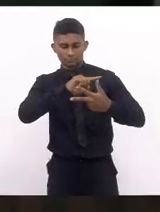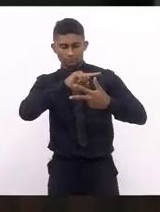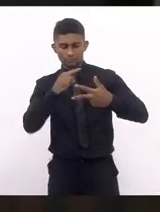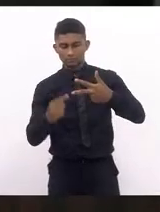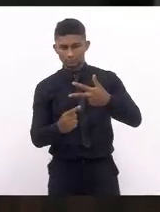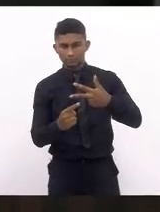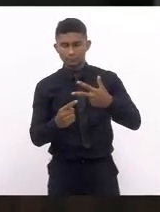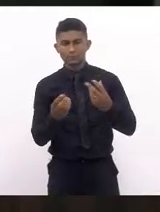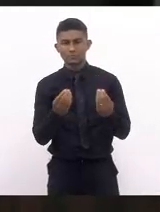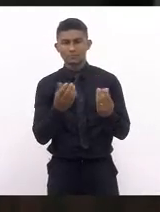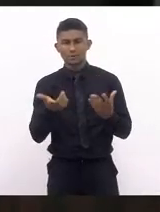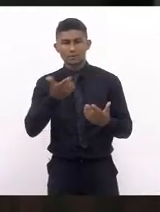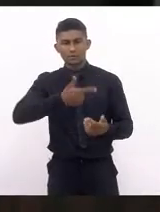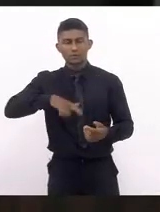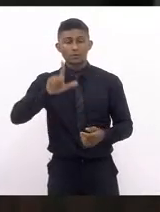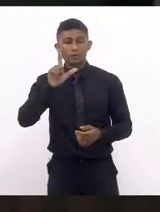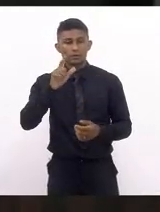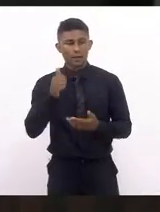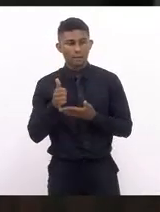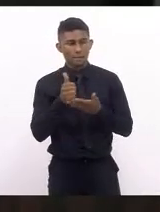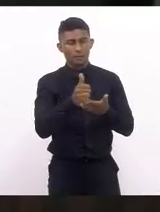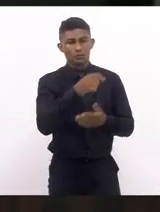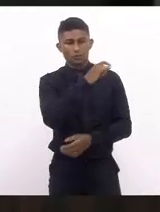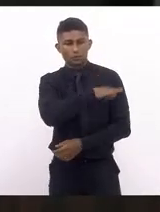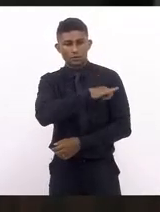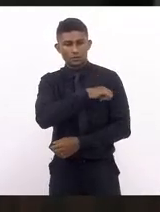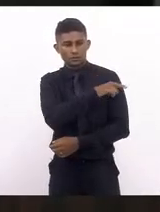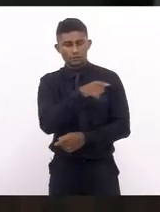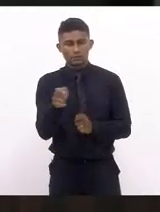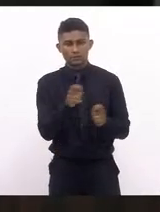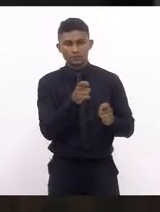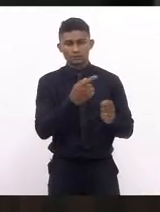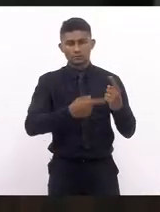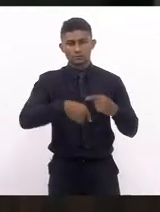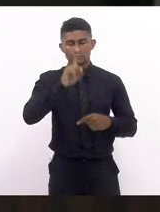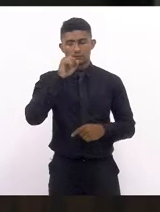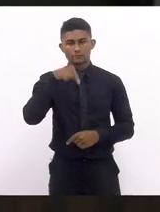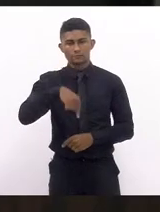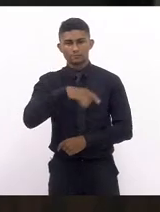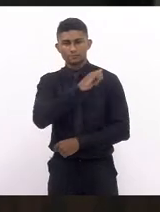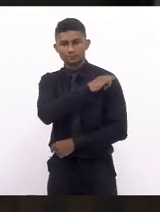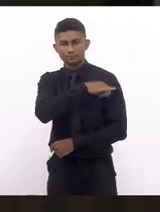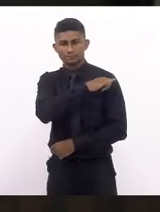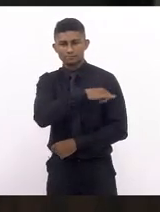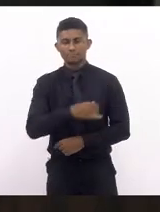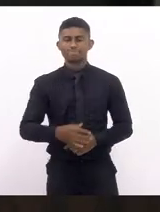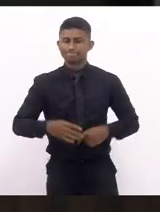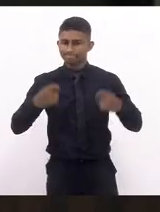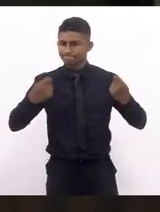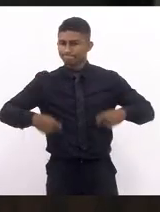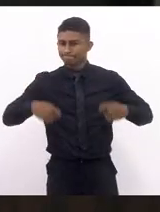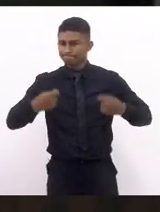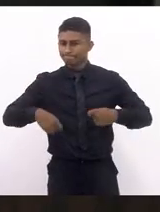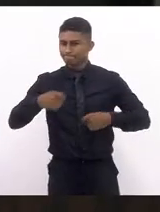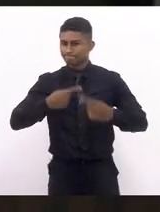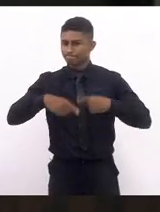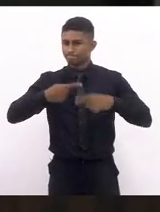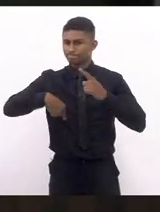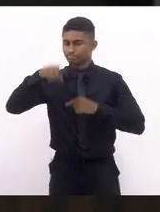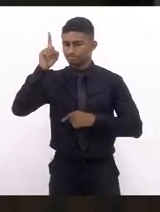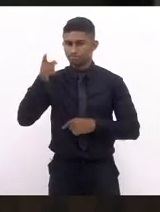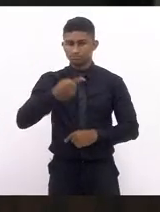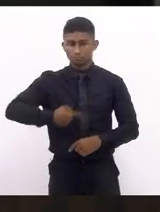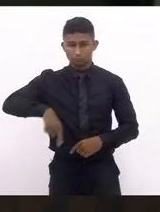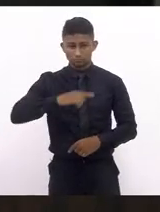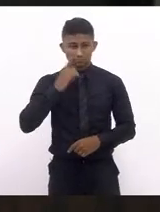que pudéssemos da sustentação Estado do Rio de Janeiro na retomada do crescimento não precisa dar a volta por cima e